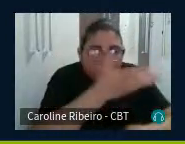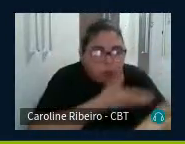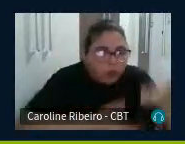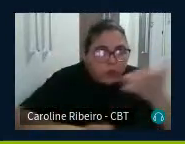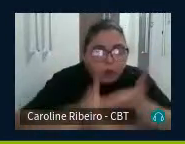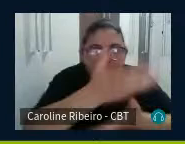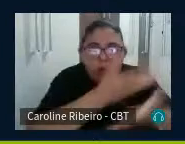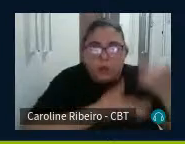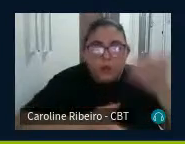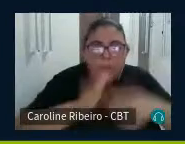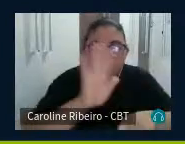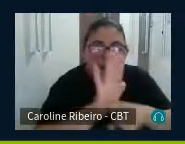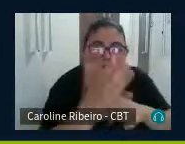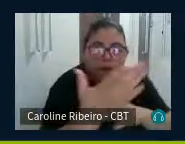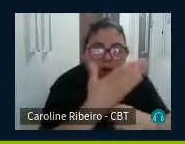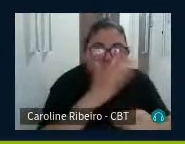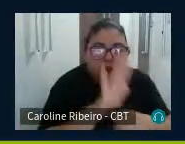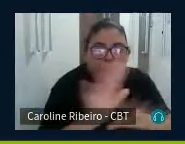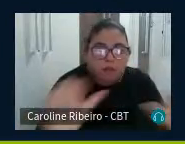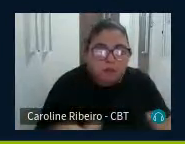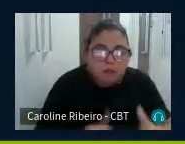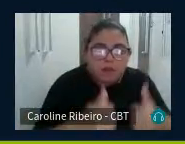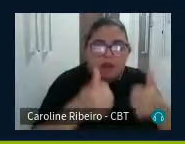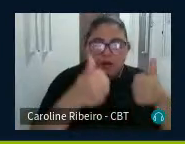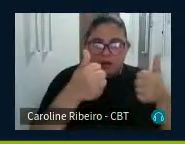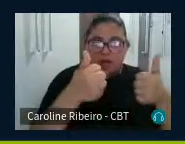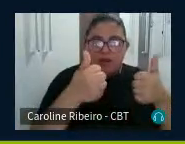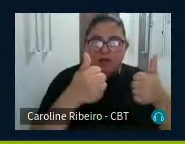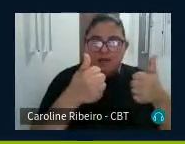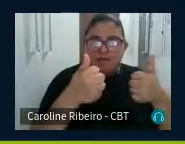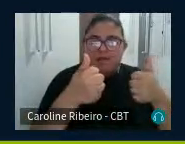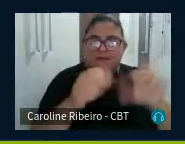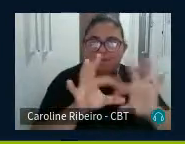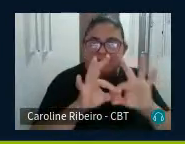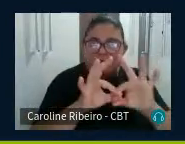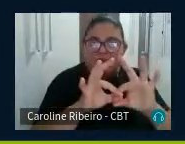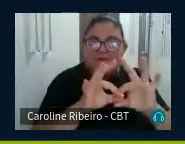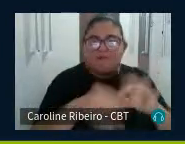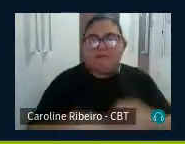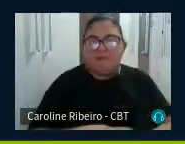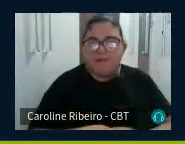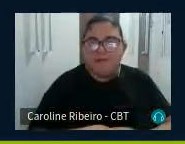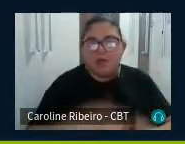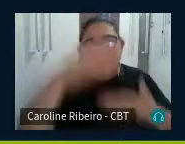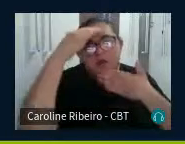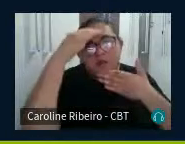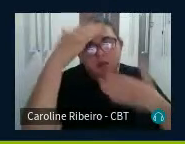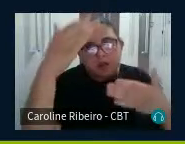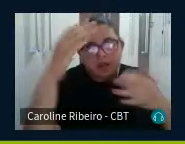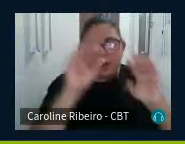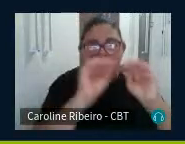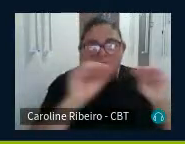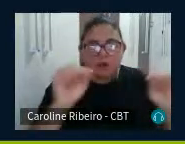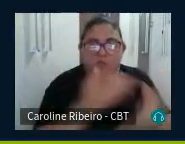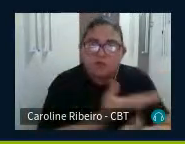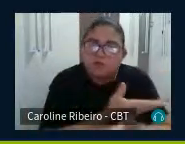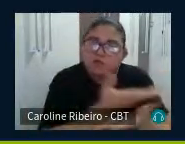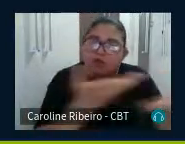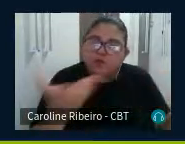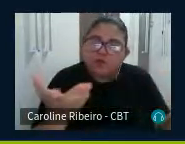meios de nos tornarmos colaborativos. Obrigada, gente. Um beijo a todos.